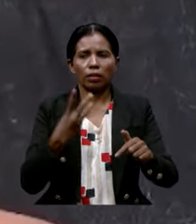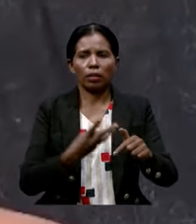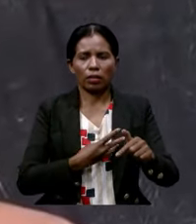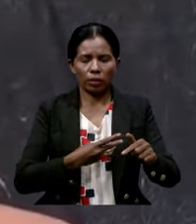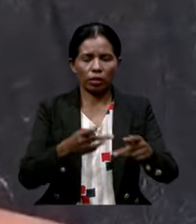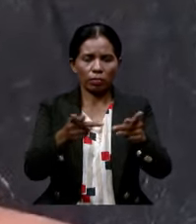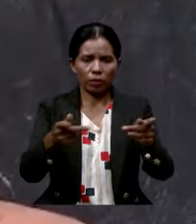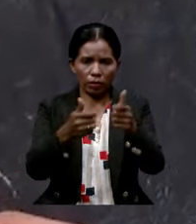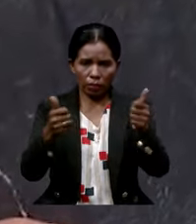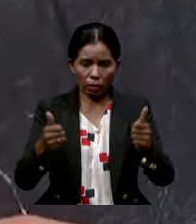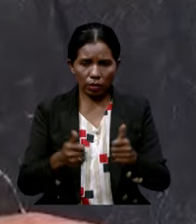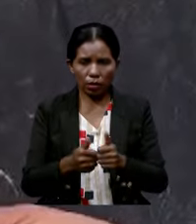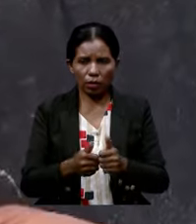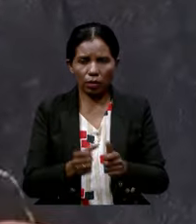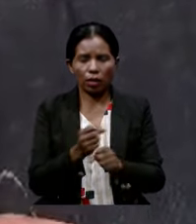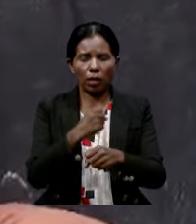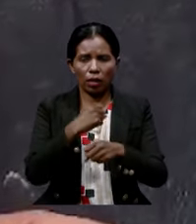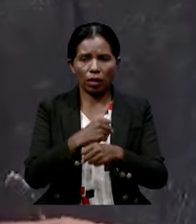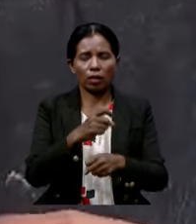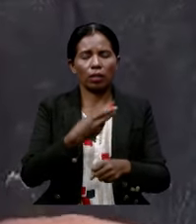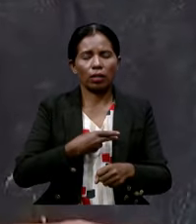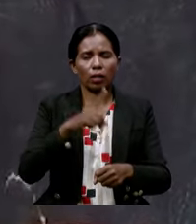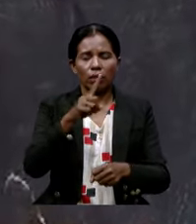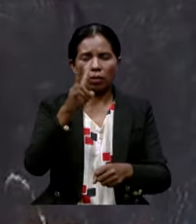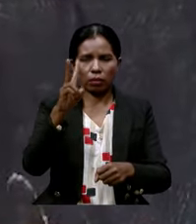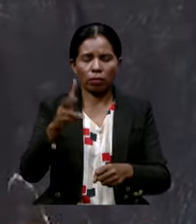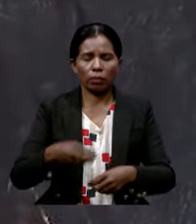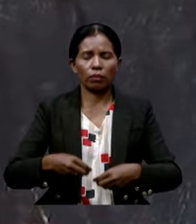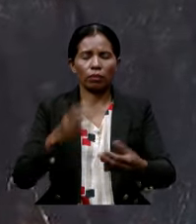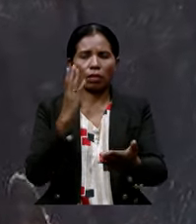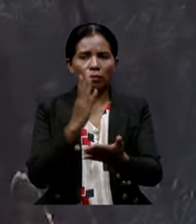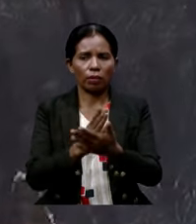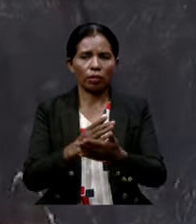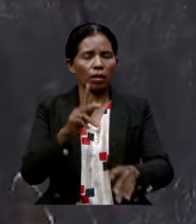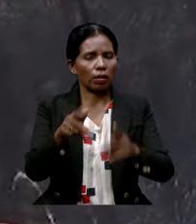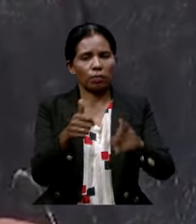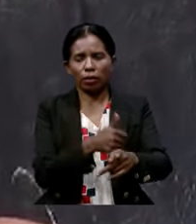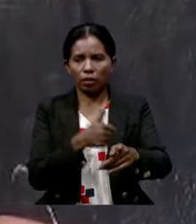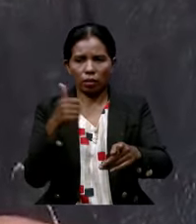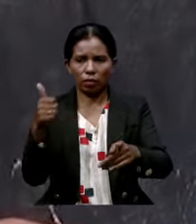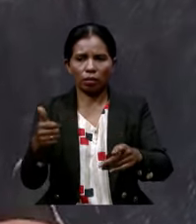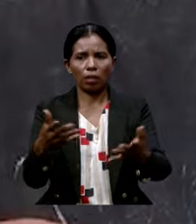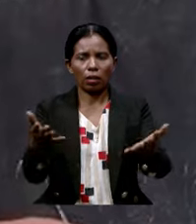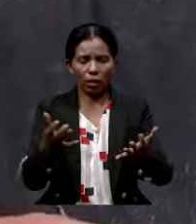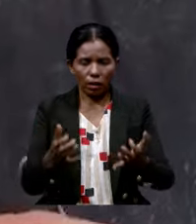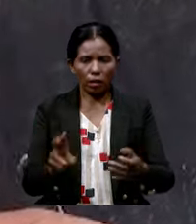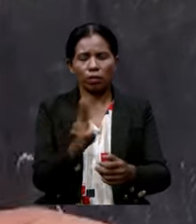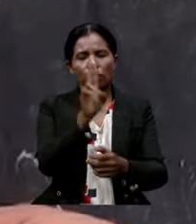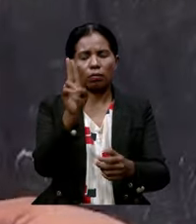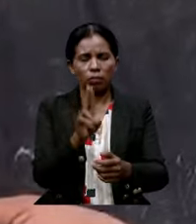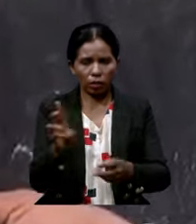posto i halok ida ruan i halok beli impata mos ma kemudian sini punya memakan akar katu tuliza